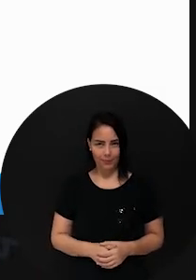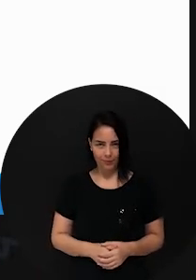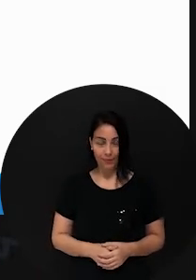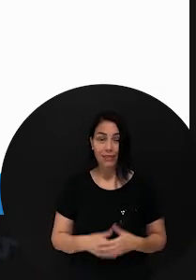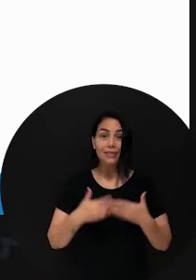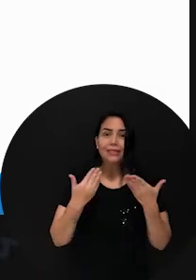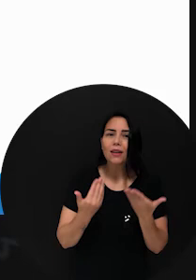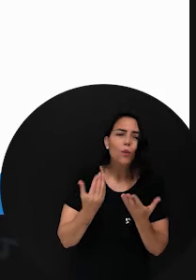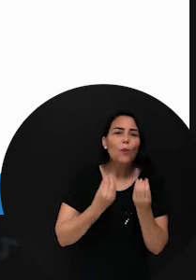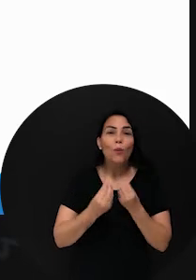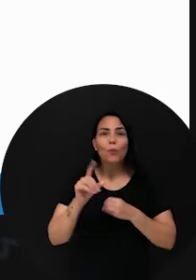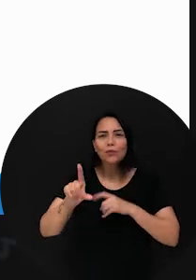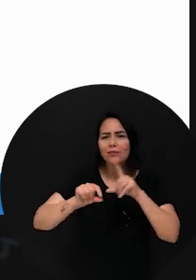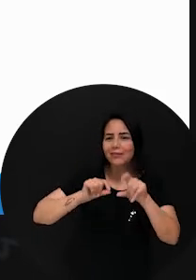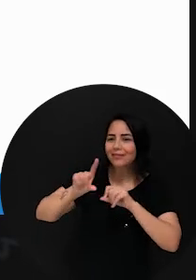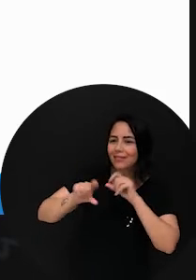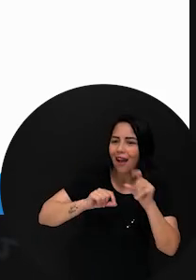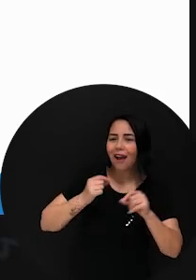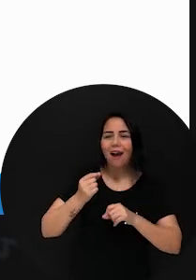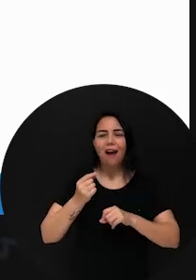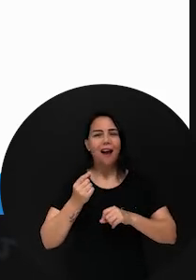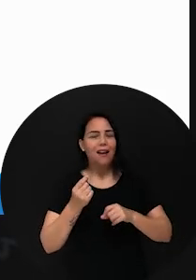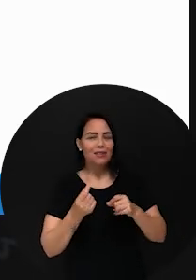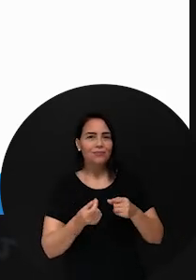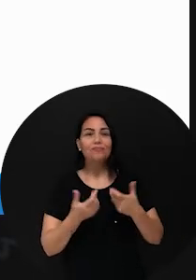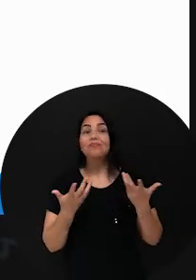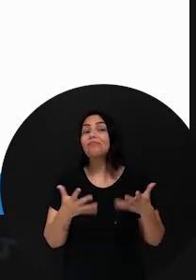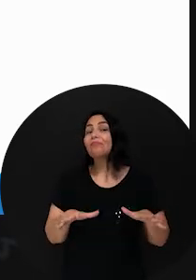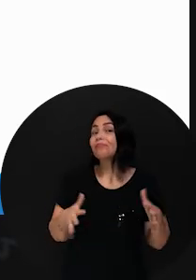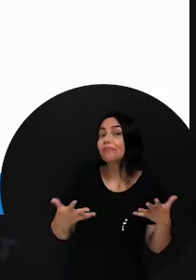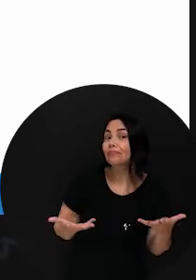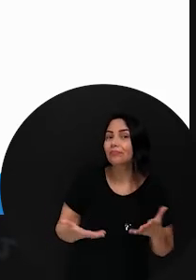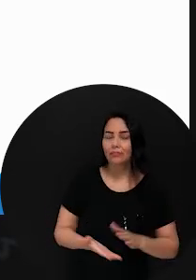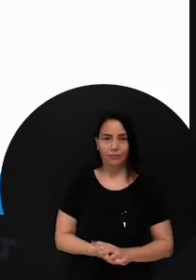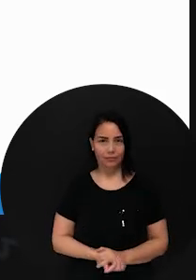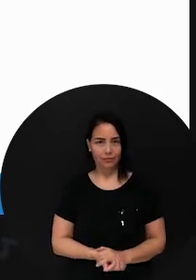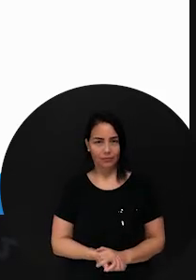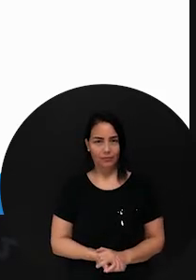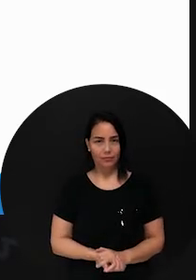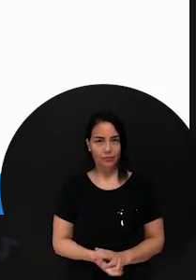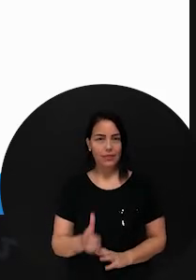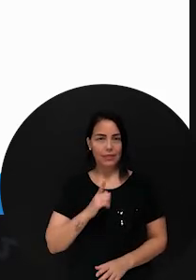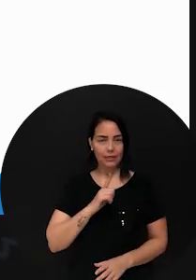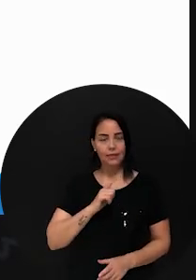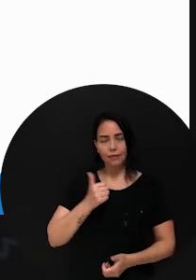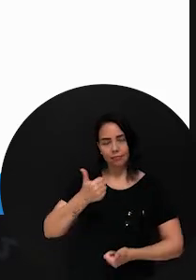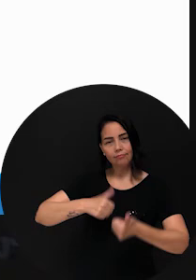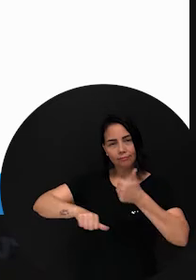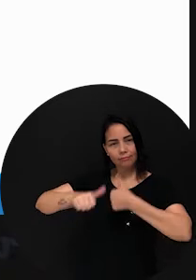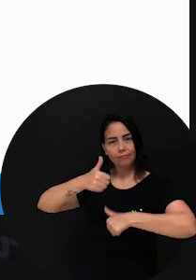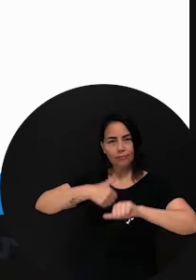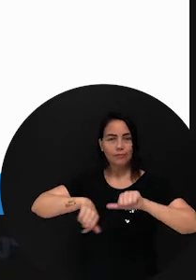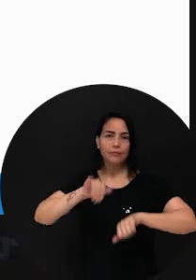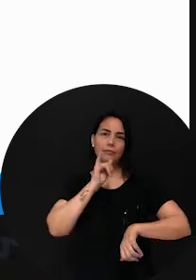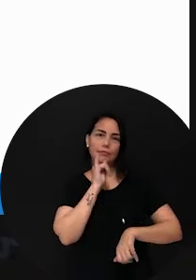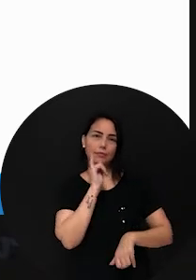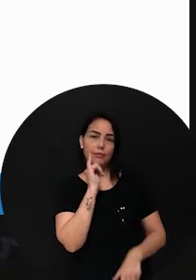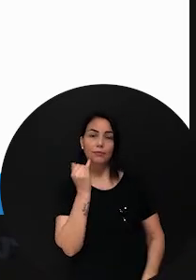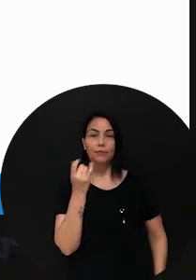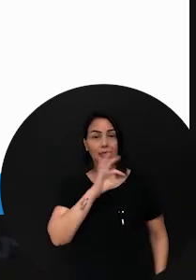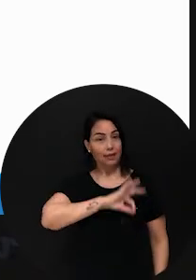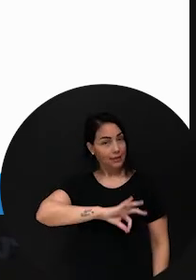Critérios para a seleção. Quais são os critérios, então? Vai ser avaliado a renda